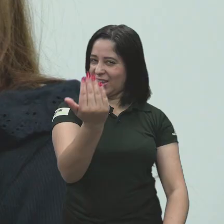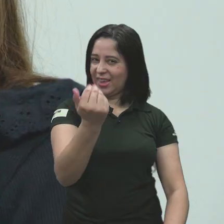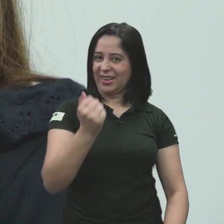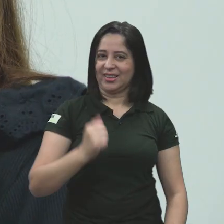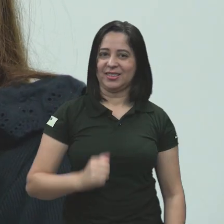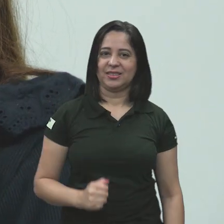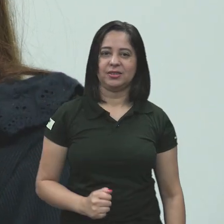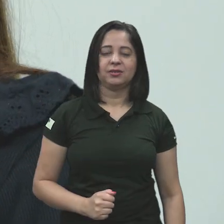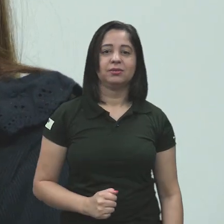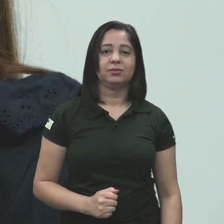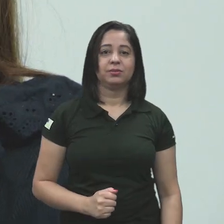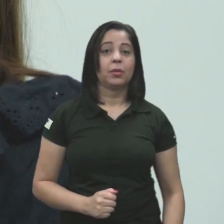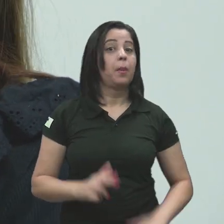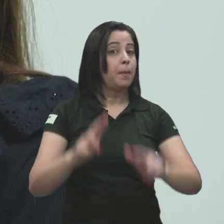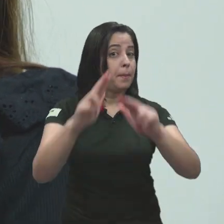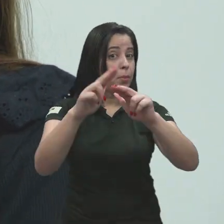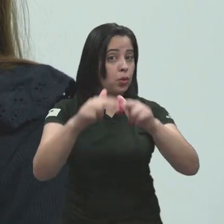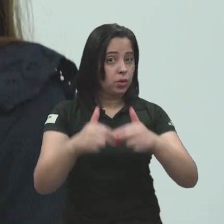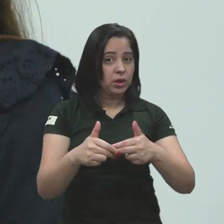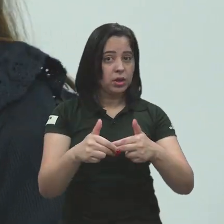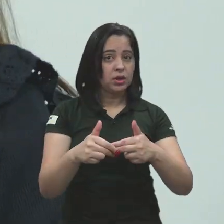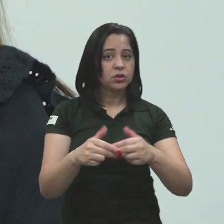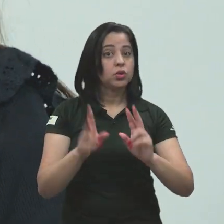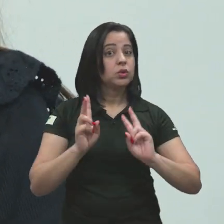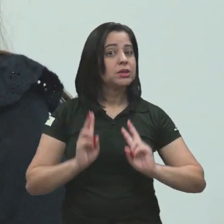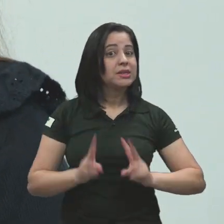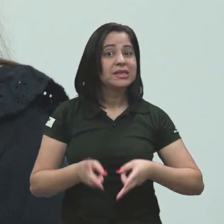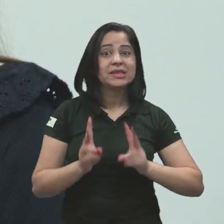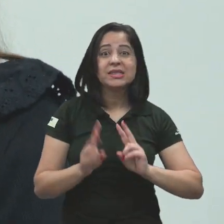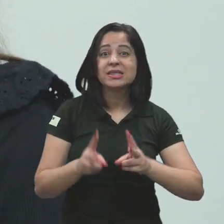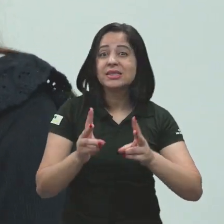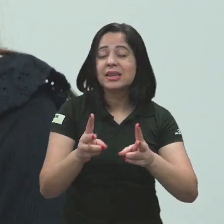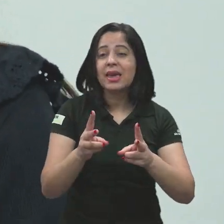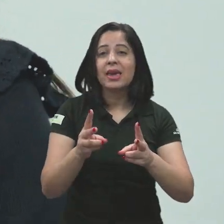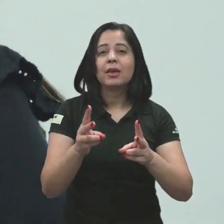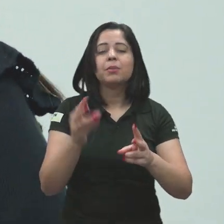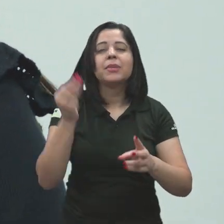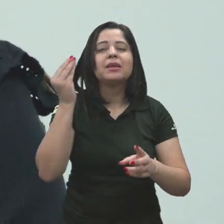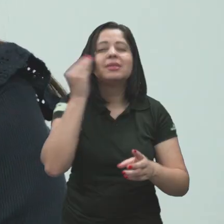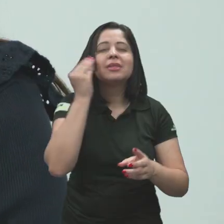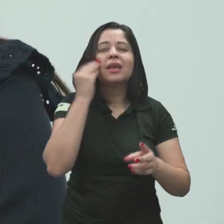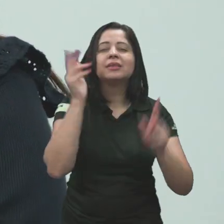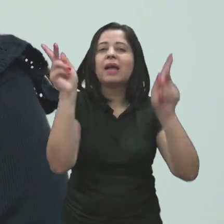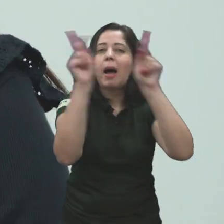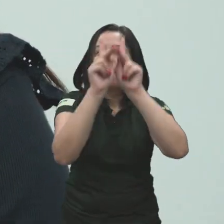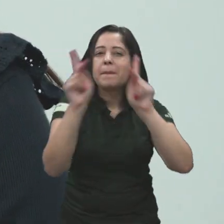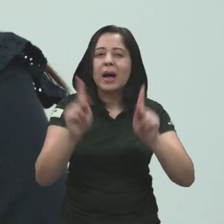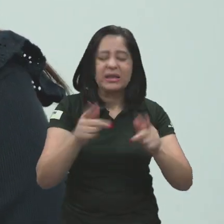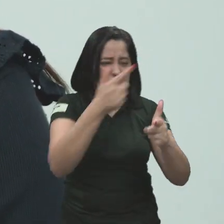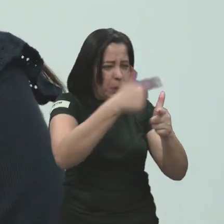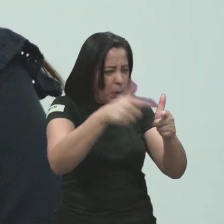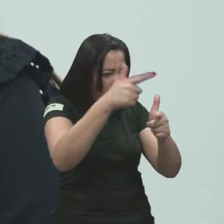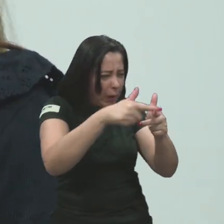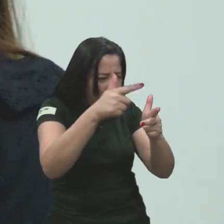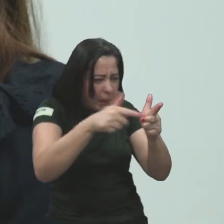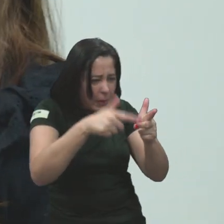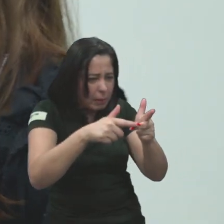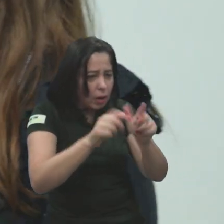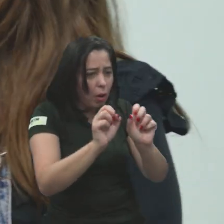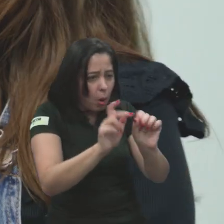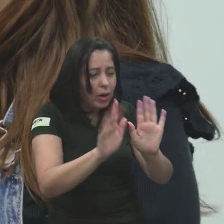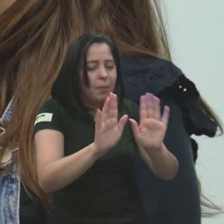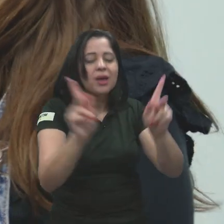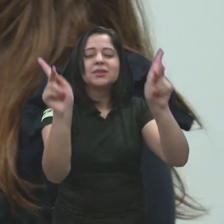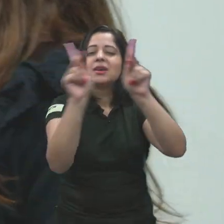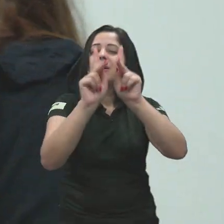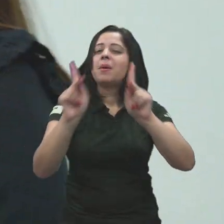isso juntos? Por isso, sempre tento achar um pouquinho de paz no meio do caos, para todo mundo